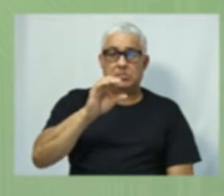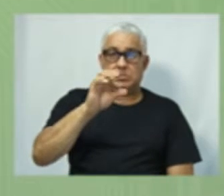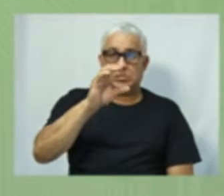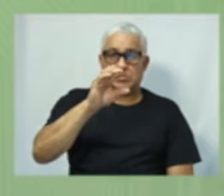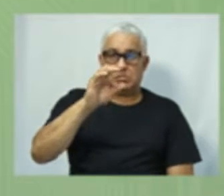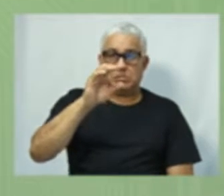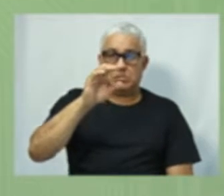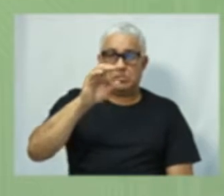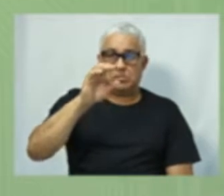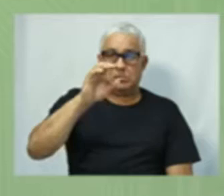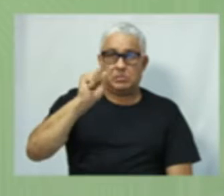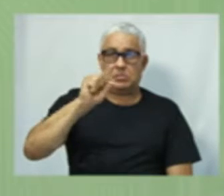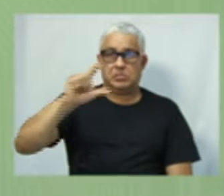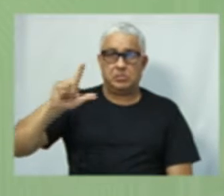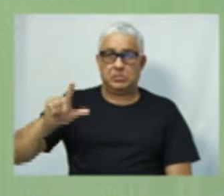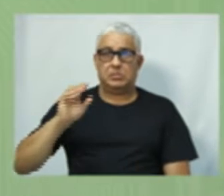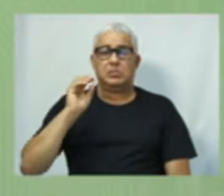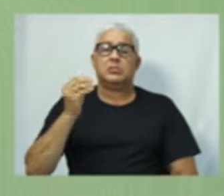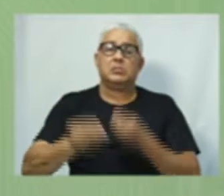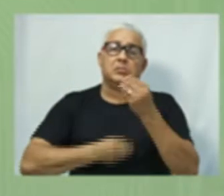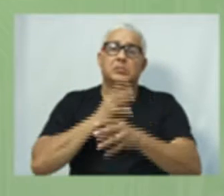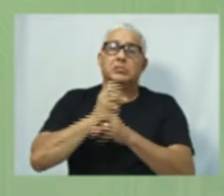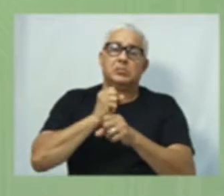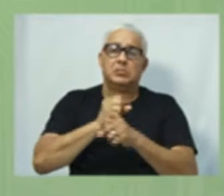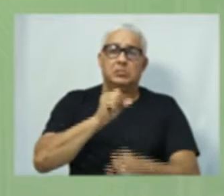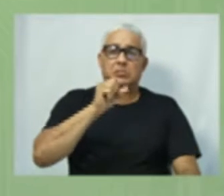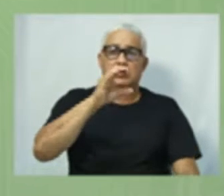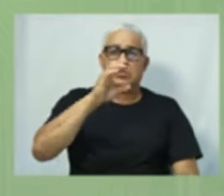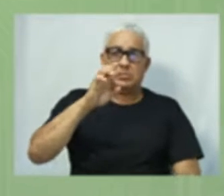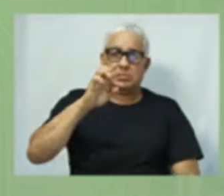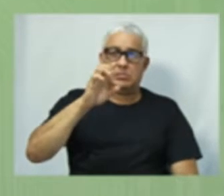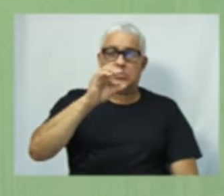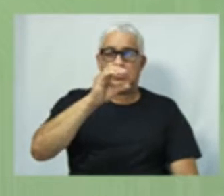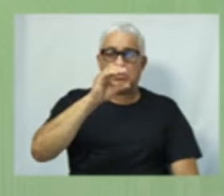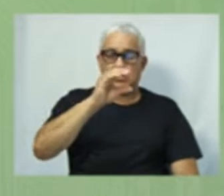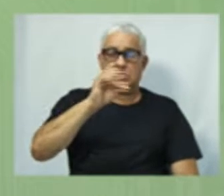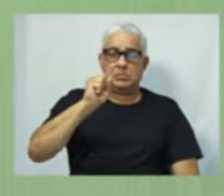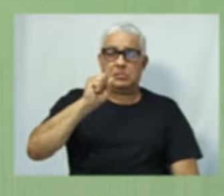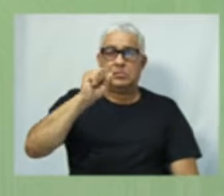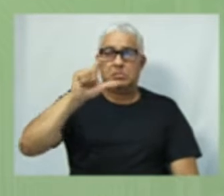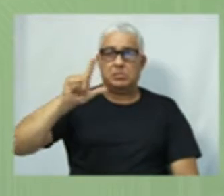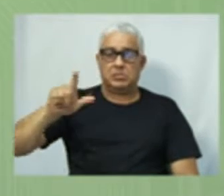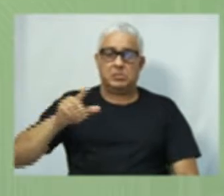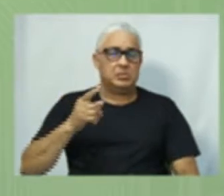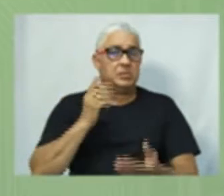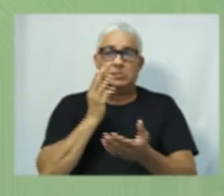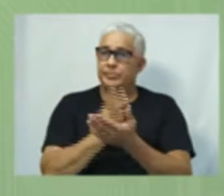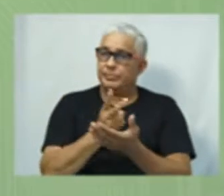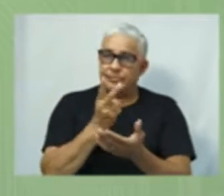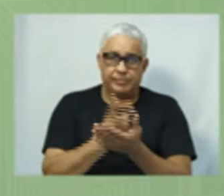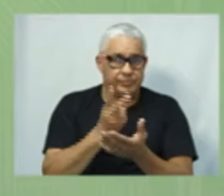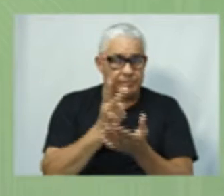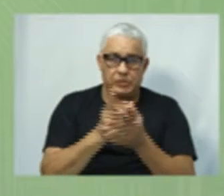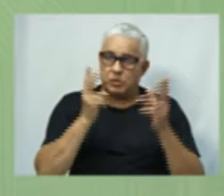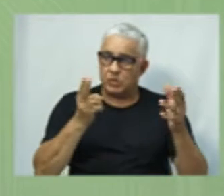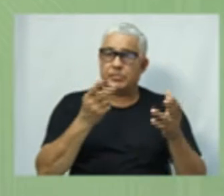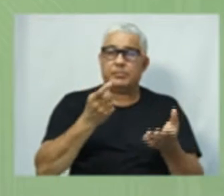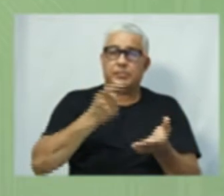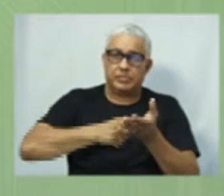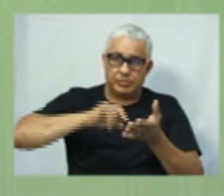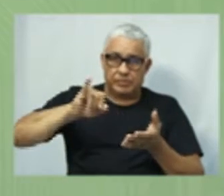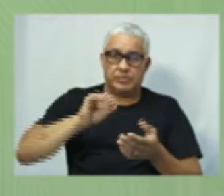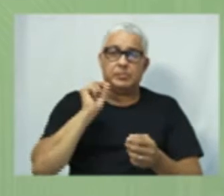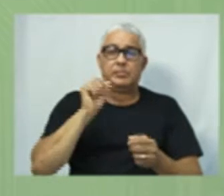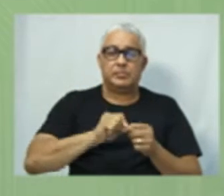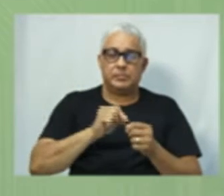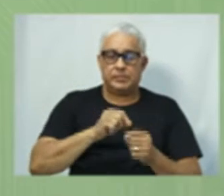Professor, e como que eu faço o cálculo? O cálculo é do mesmo modo que é feito no imposto de renda. Fazemos o